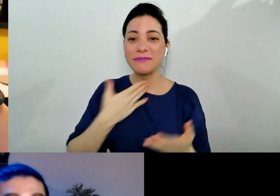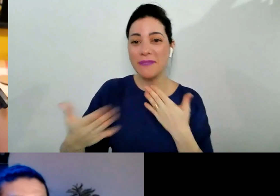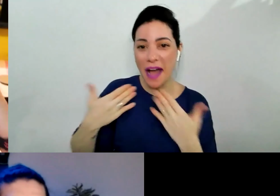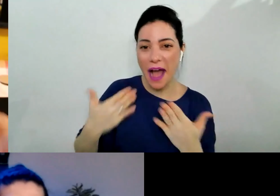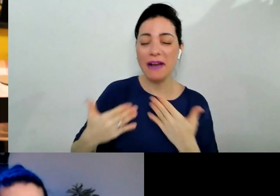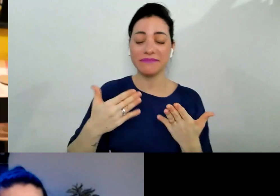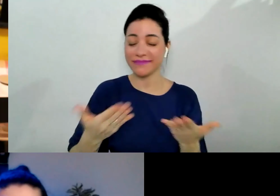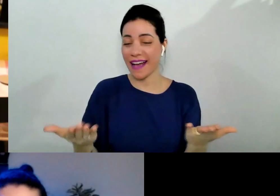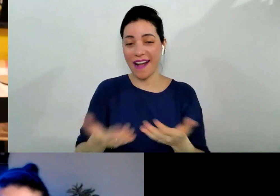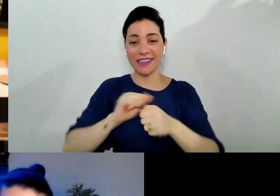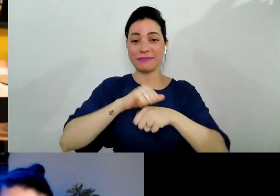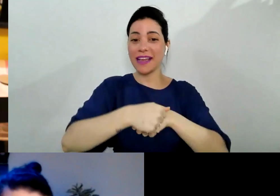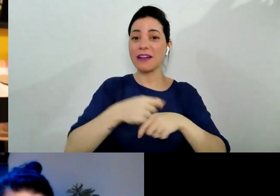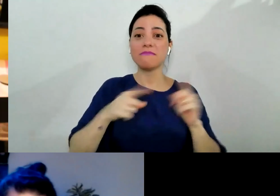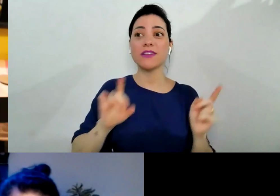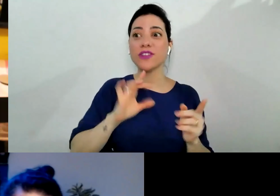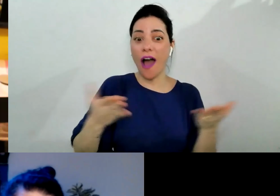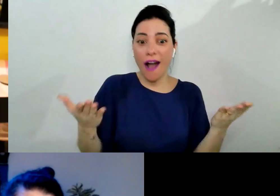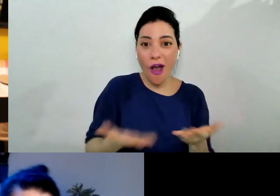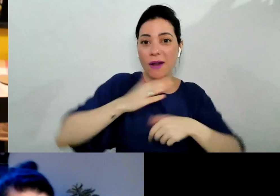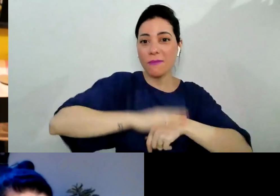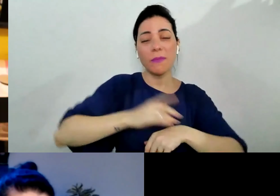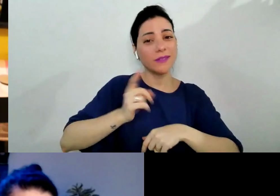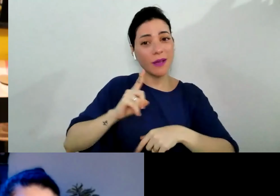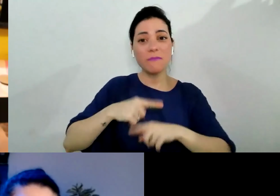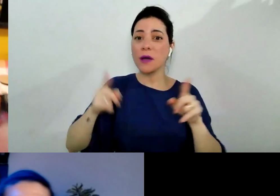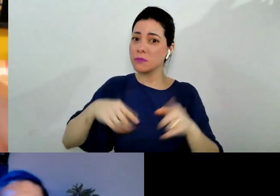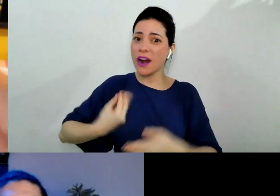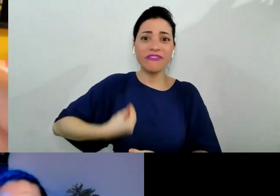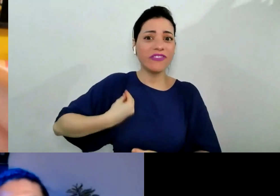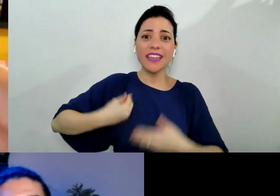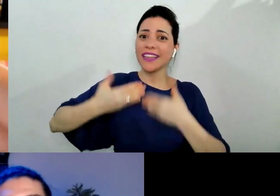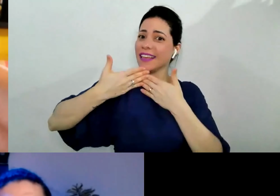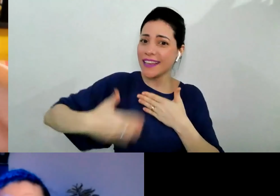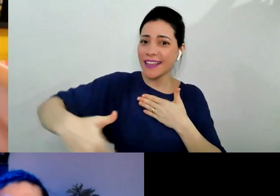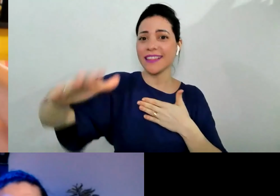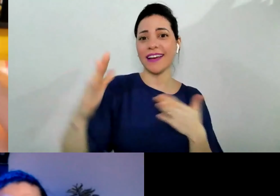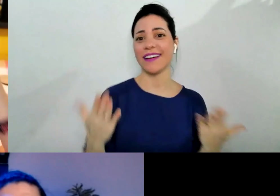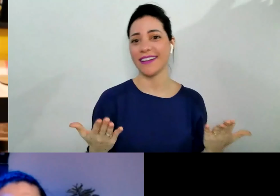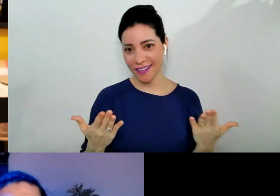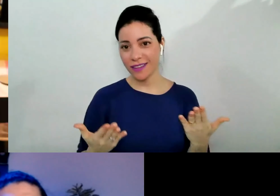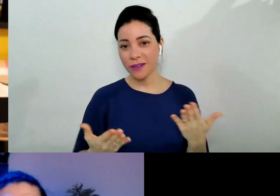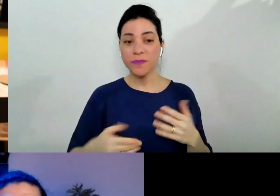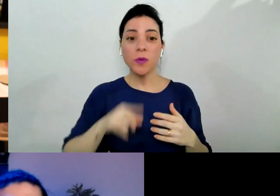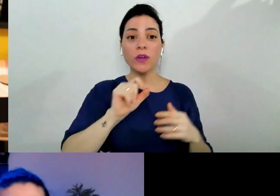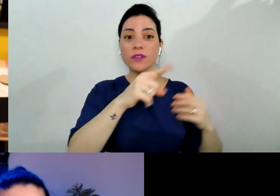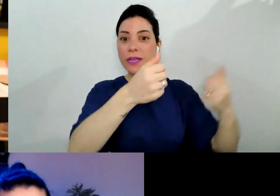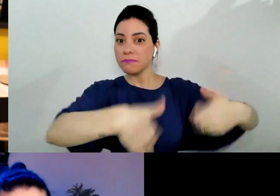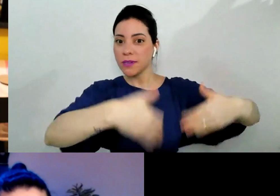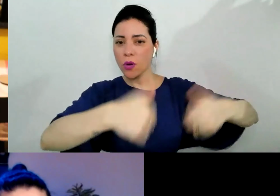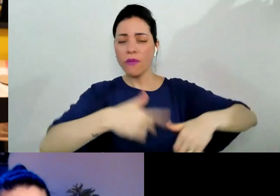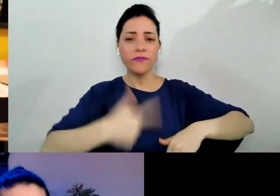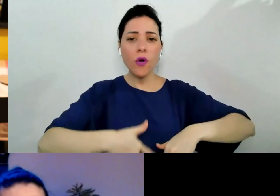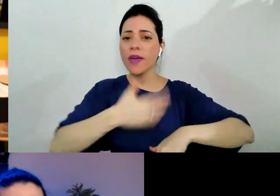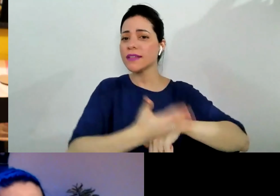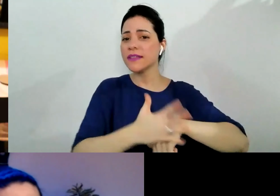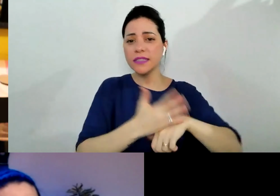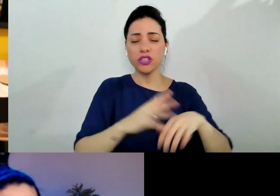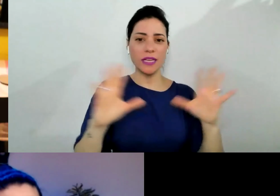tudo mais mais pra vida assim porque o que você trouxe para o exercício um de síntese